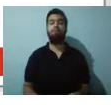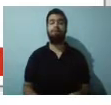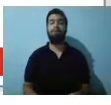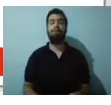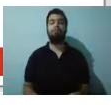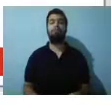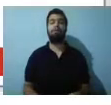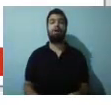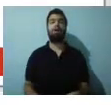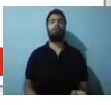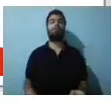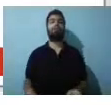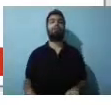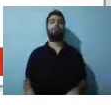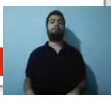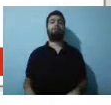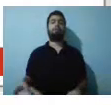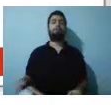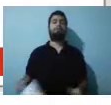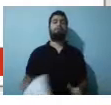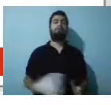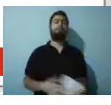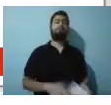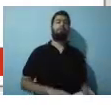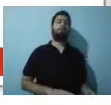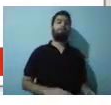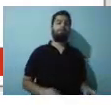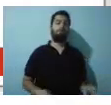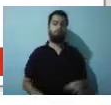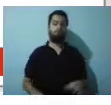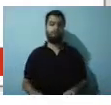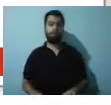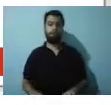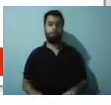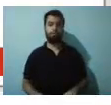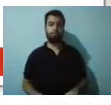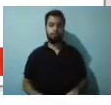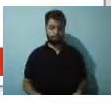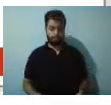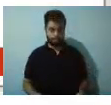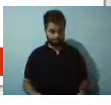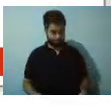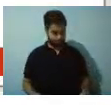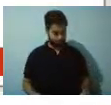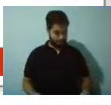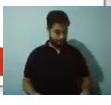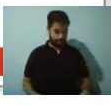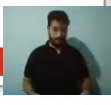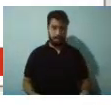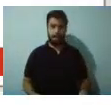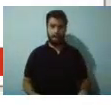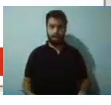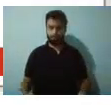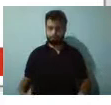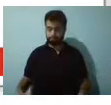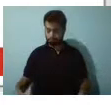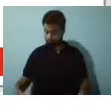adaptar o liberalismo aos novos tempos. Tá? E as principais características do neoliberalismo... Tá?